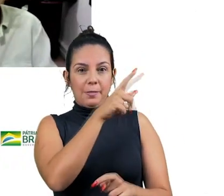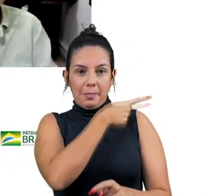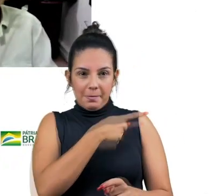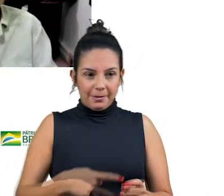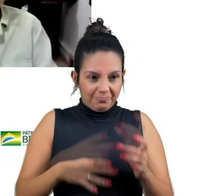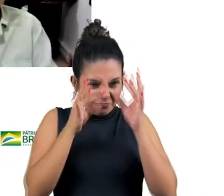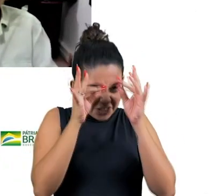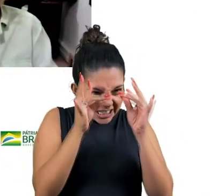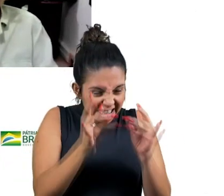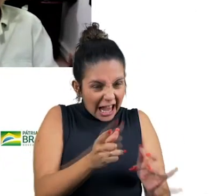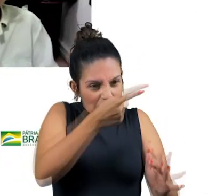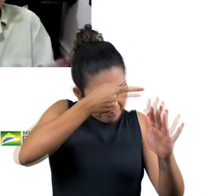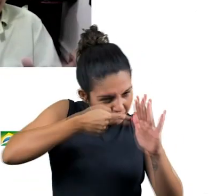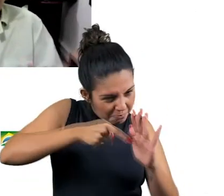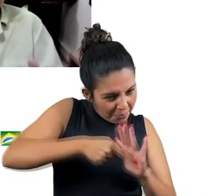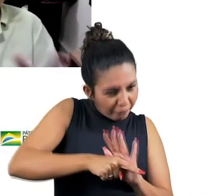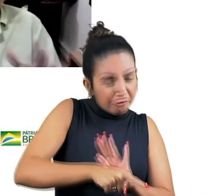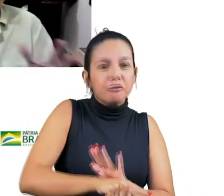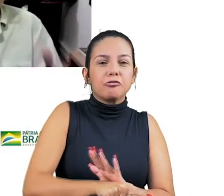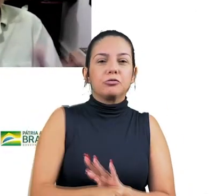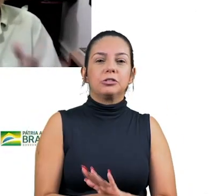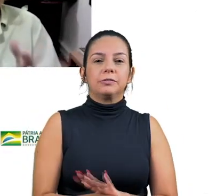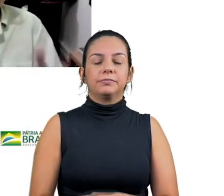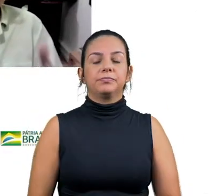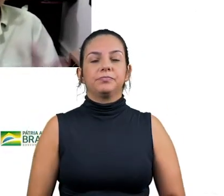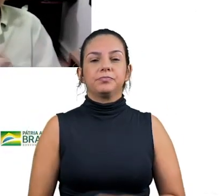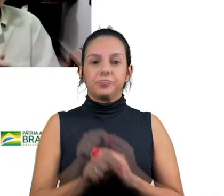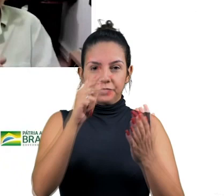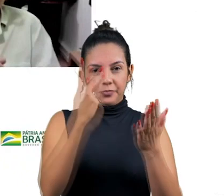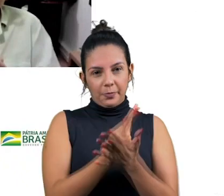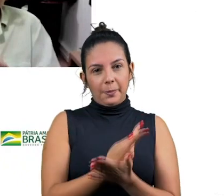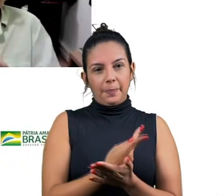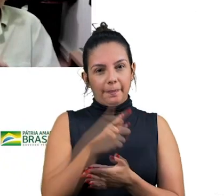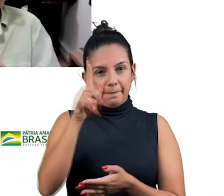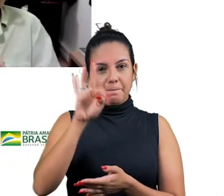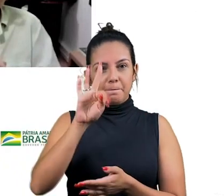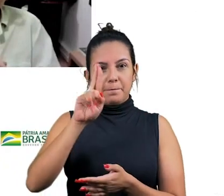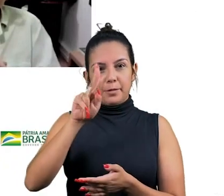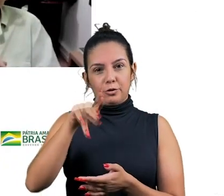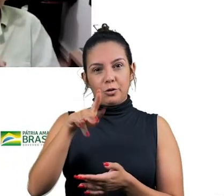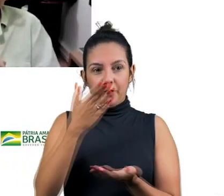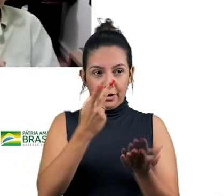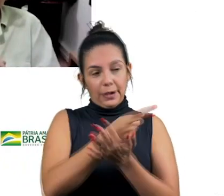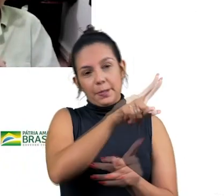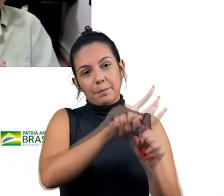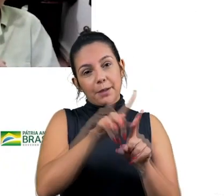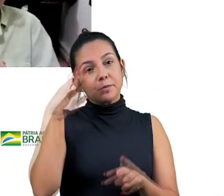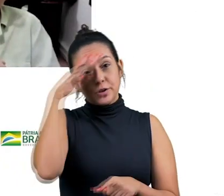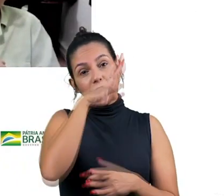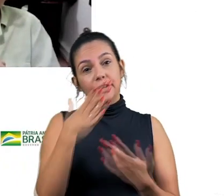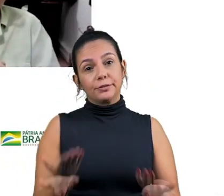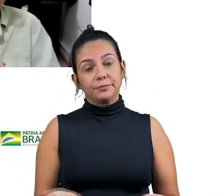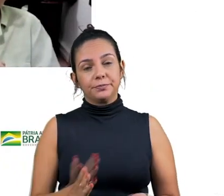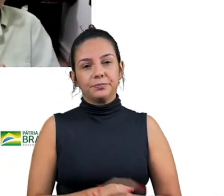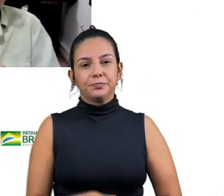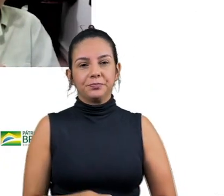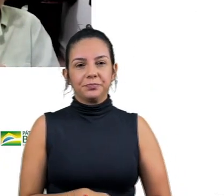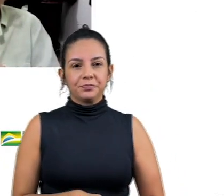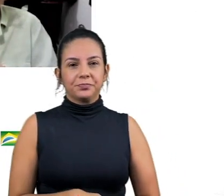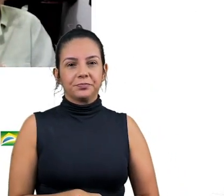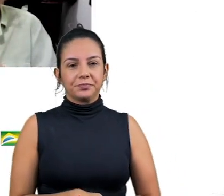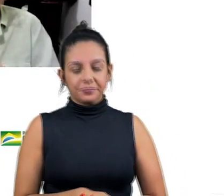mais profunda, né? Que é o que aconteceu com o Trump, que está acontecendo agora com o Bolsonaro. Gente, eu estou